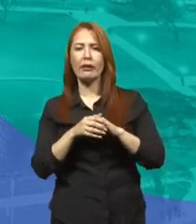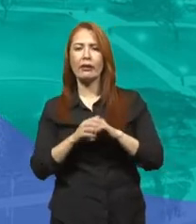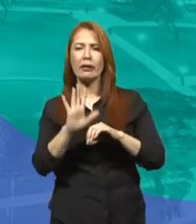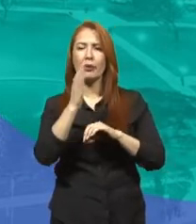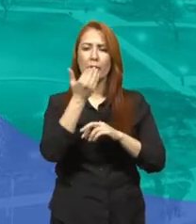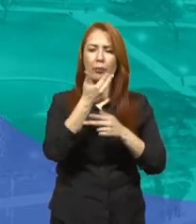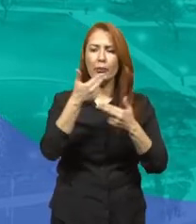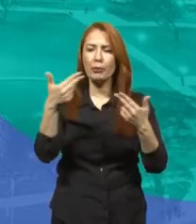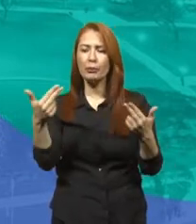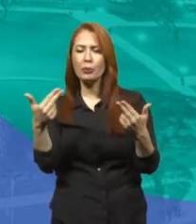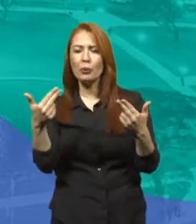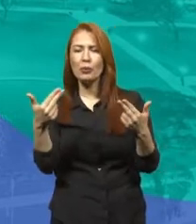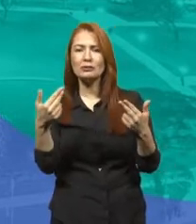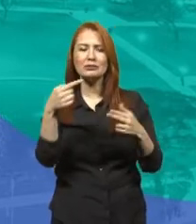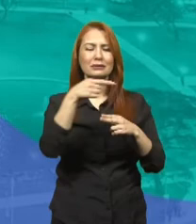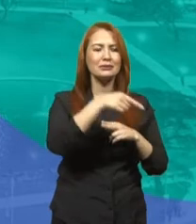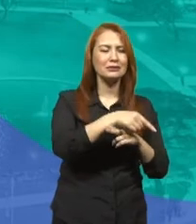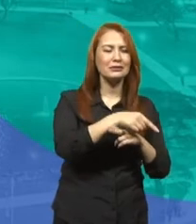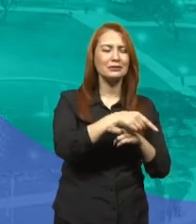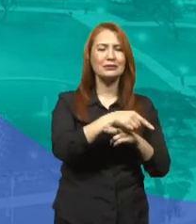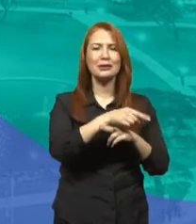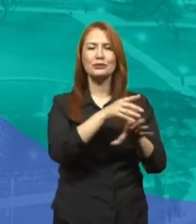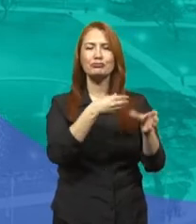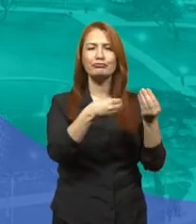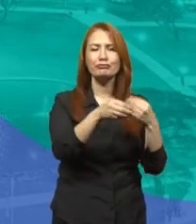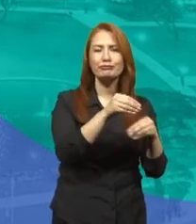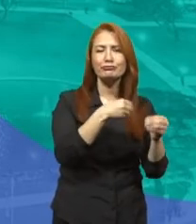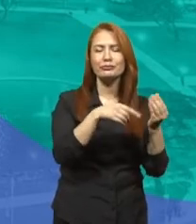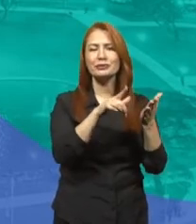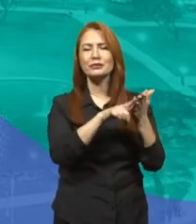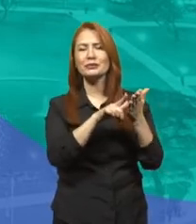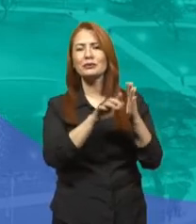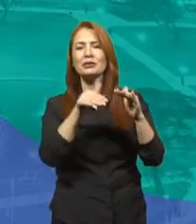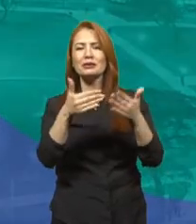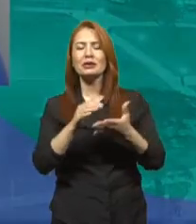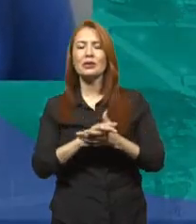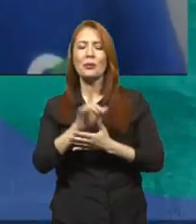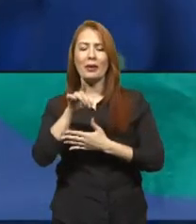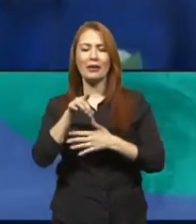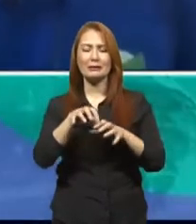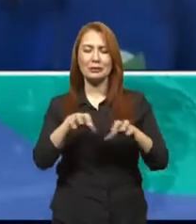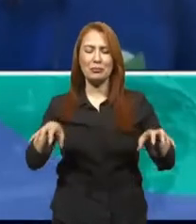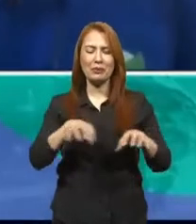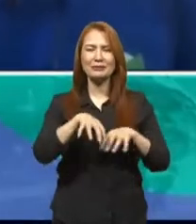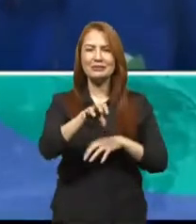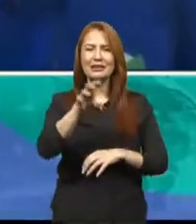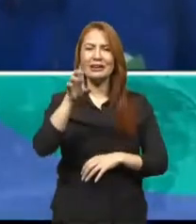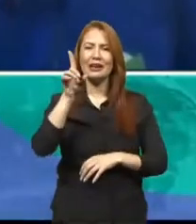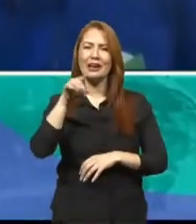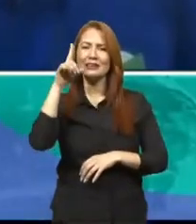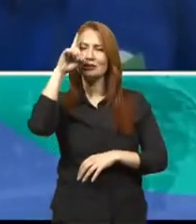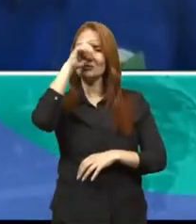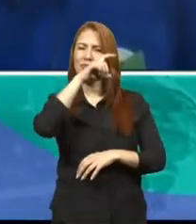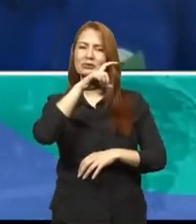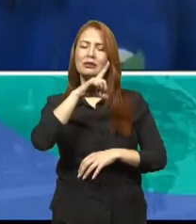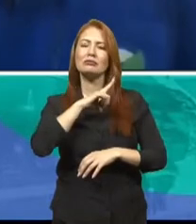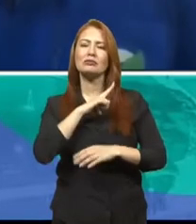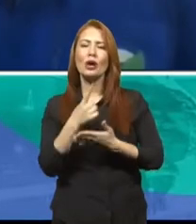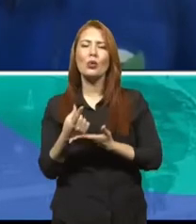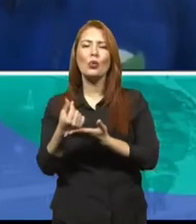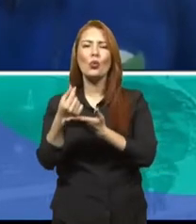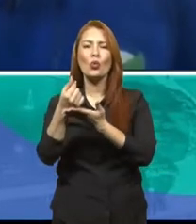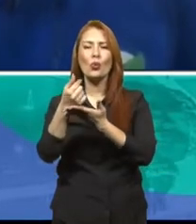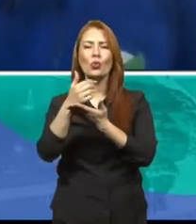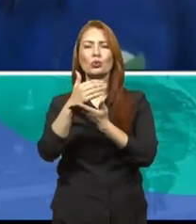do custo, que é... Sim, da logística, se torna um, né? Custo, isso, da logística, que se torna um custo alto para